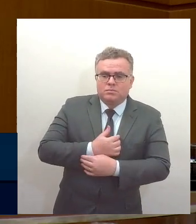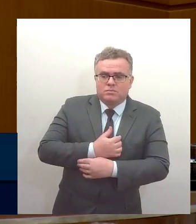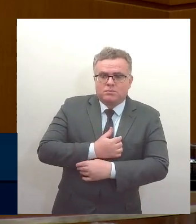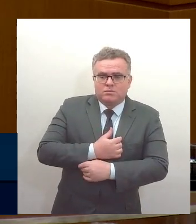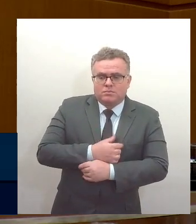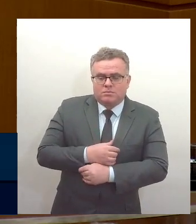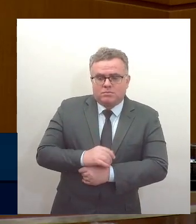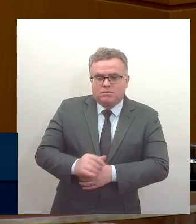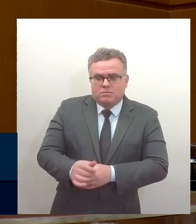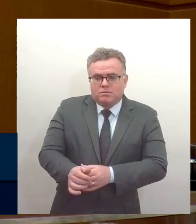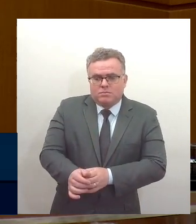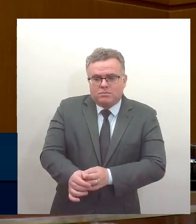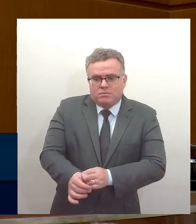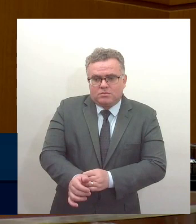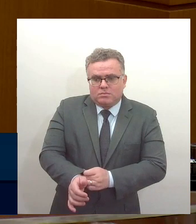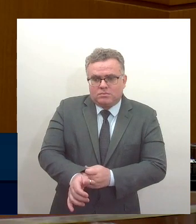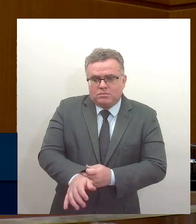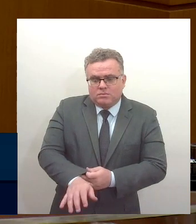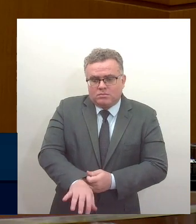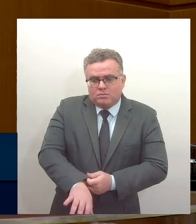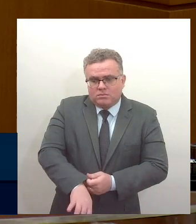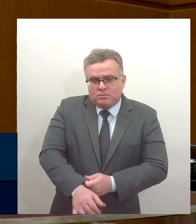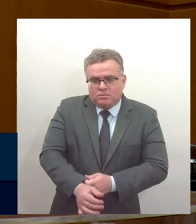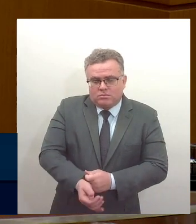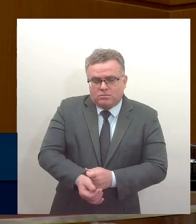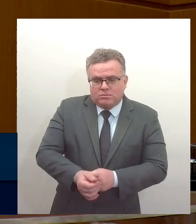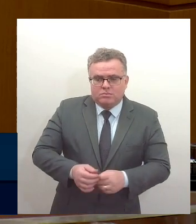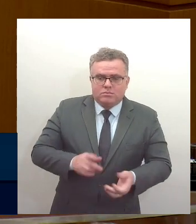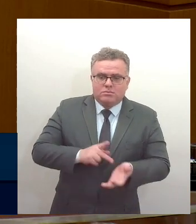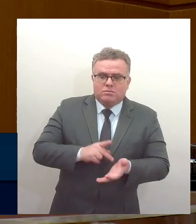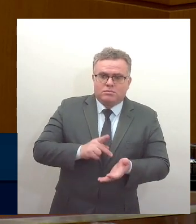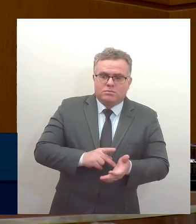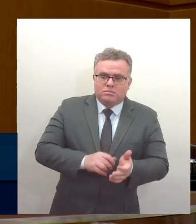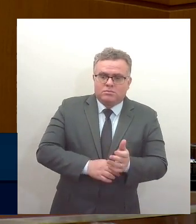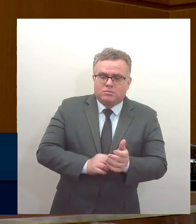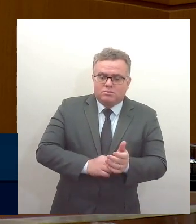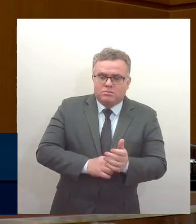e é legítima essa cobrança, deputado Cacá, mas